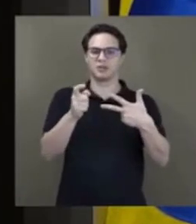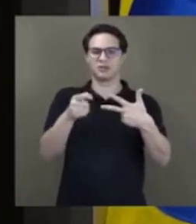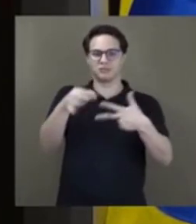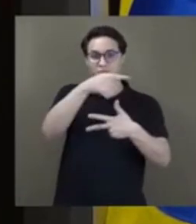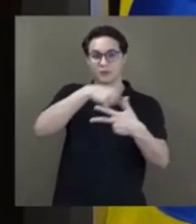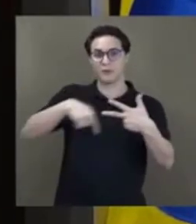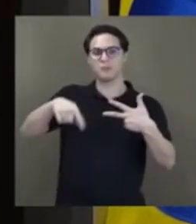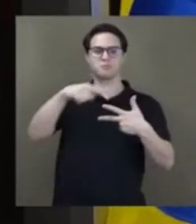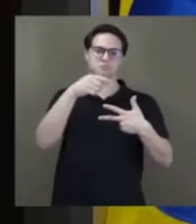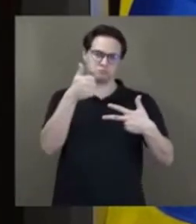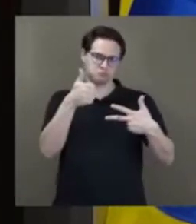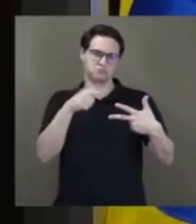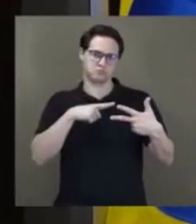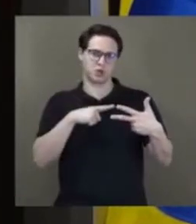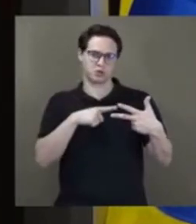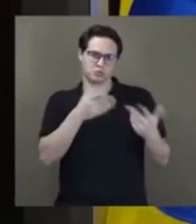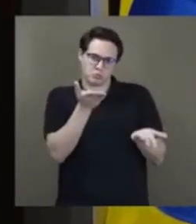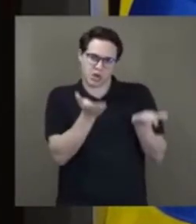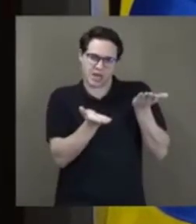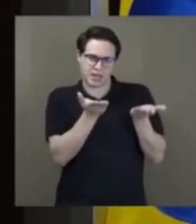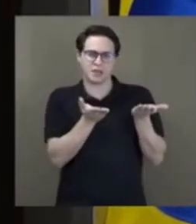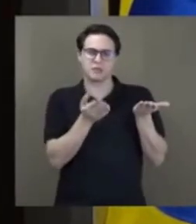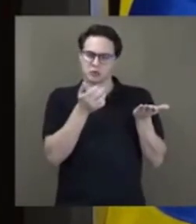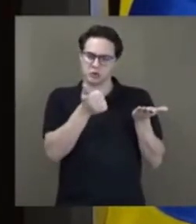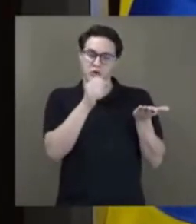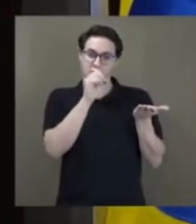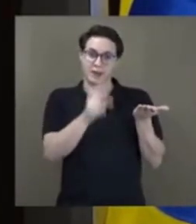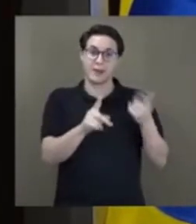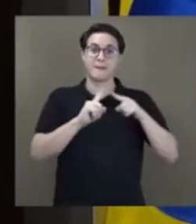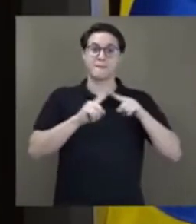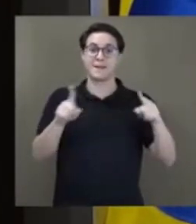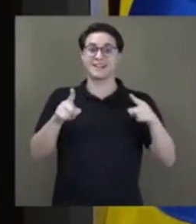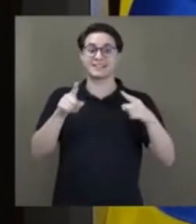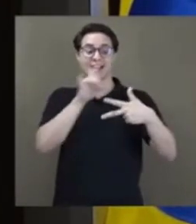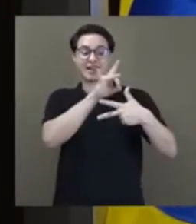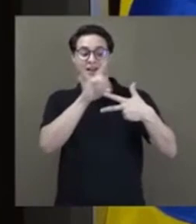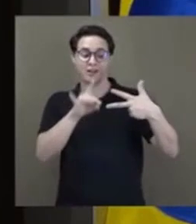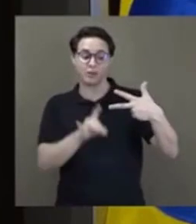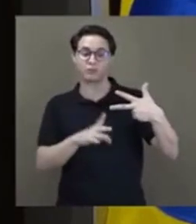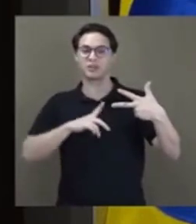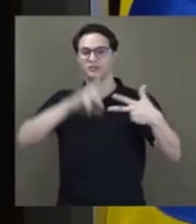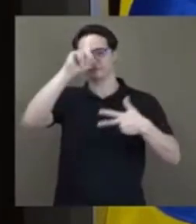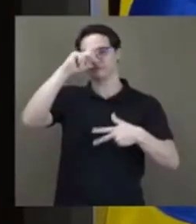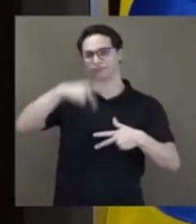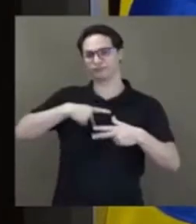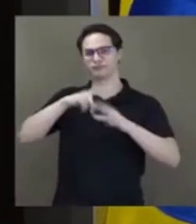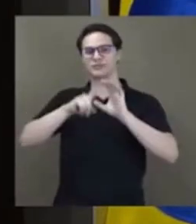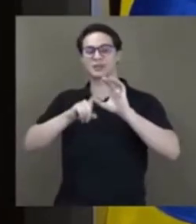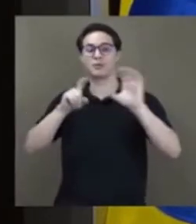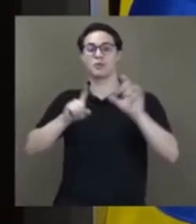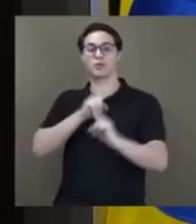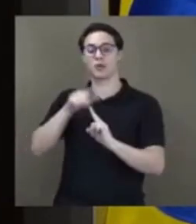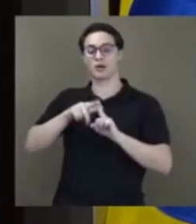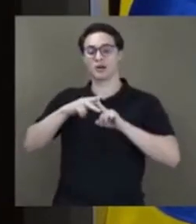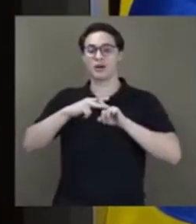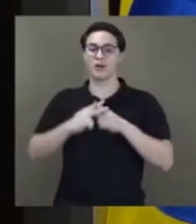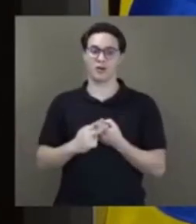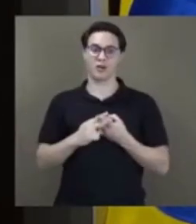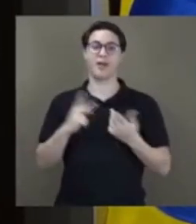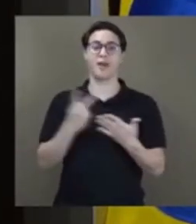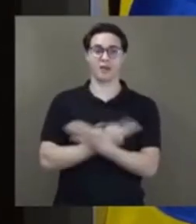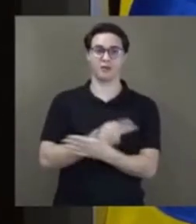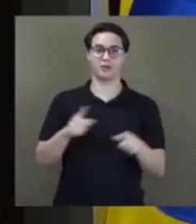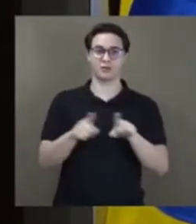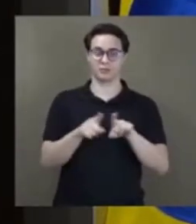Ora, assim sendo, nós temos que ser os primeiros a reconhecer que, não obstante